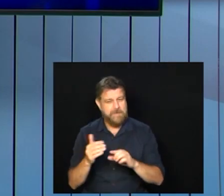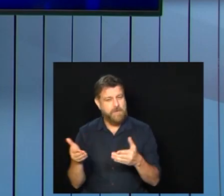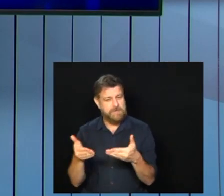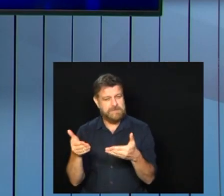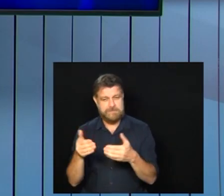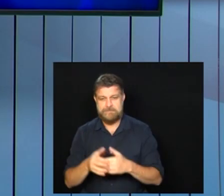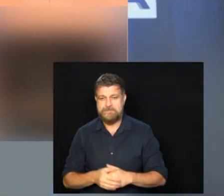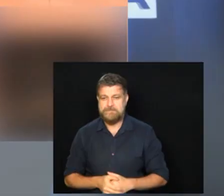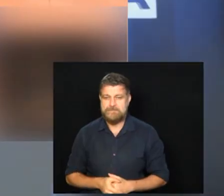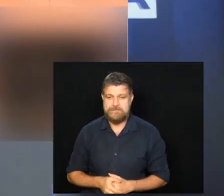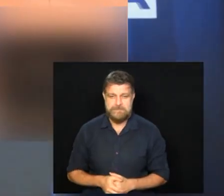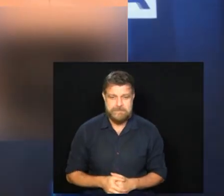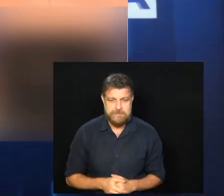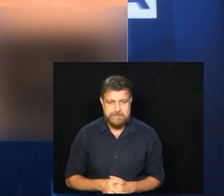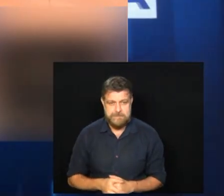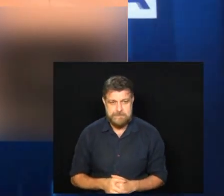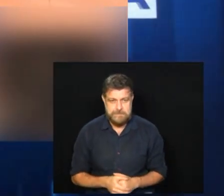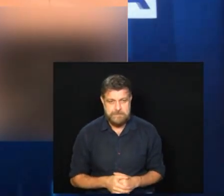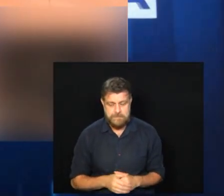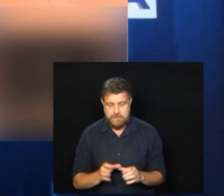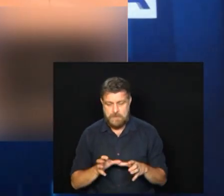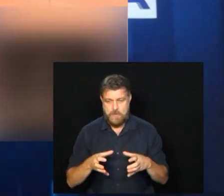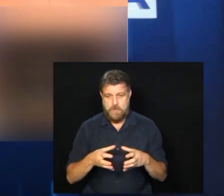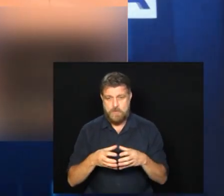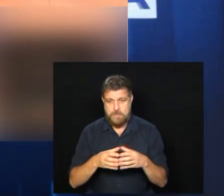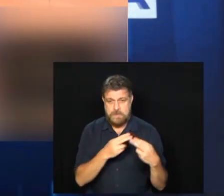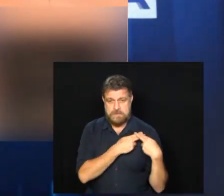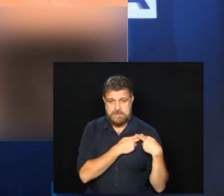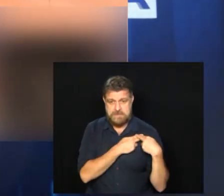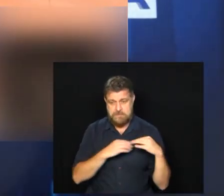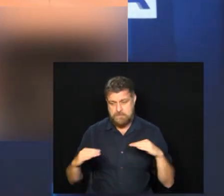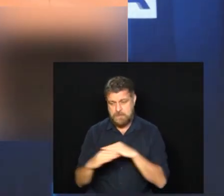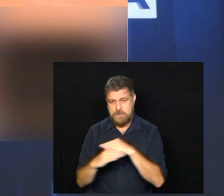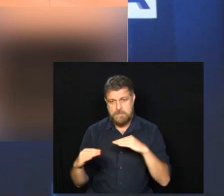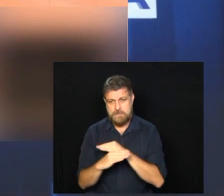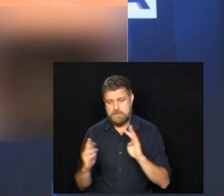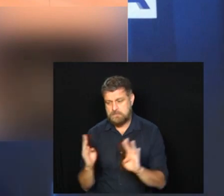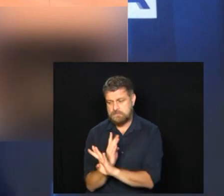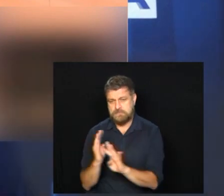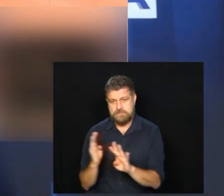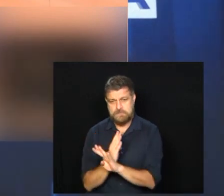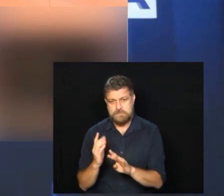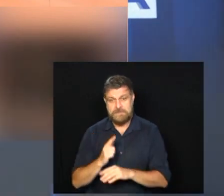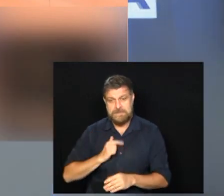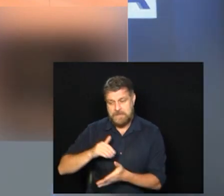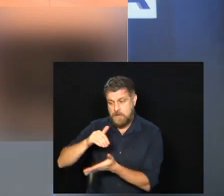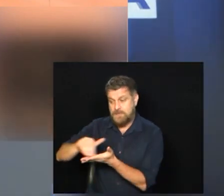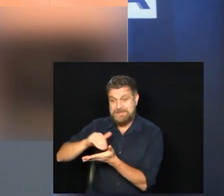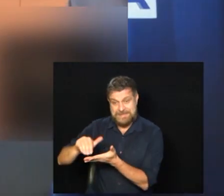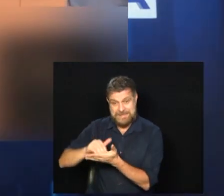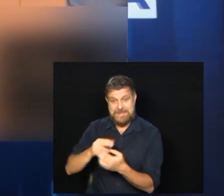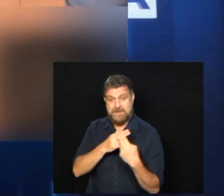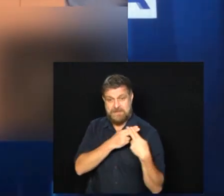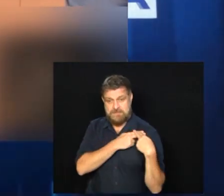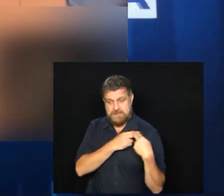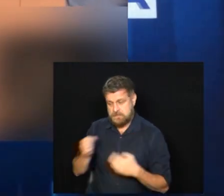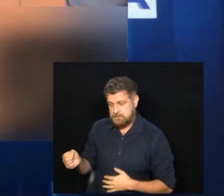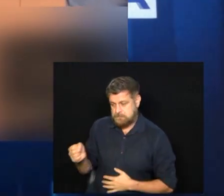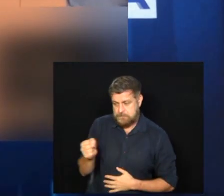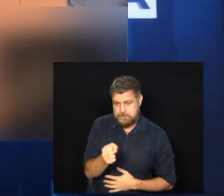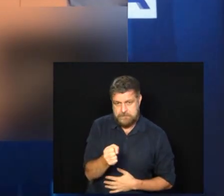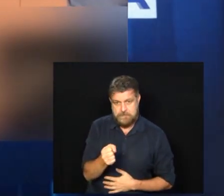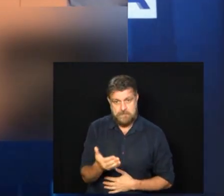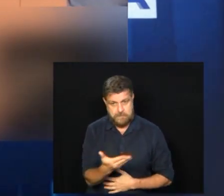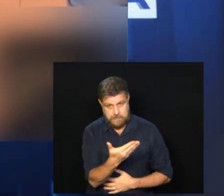hoje. Comissão de Mobilidade Urbana e Planejamento Viário traz o secretário de Transportes, Vinícius